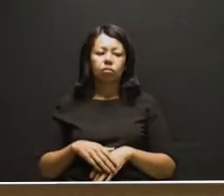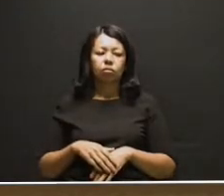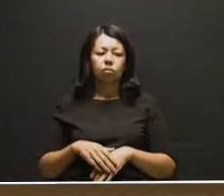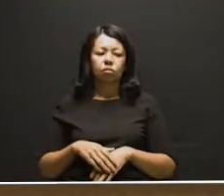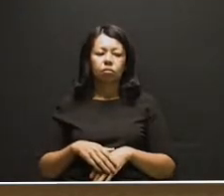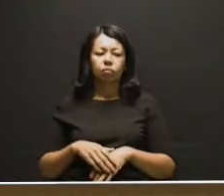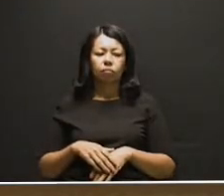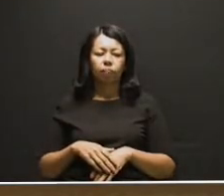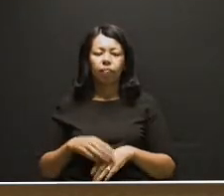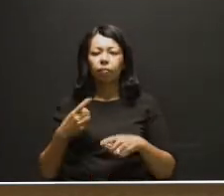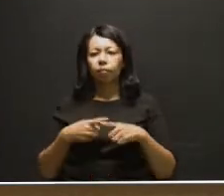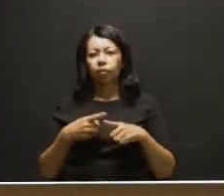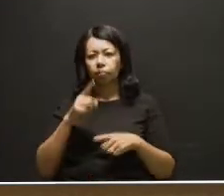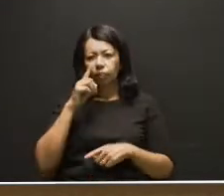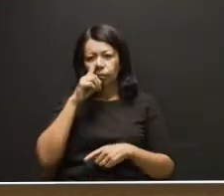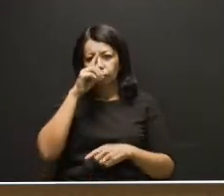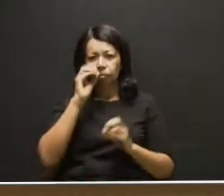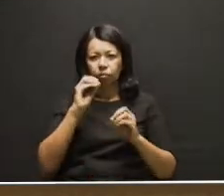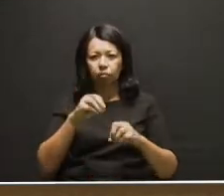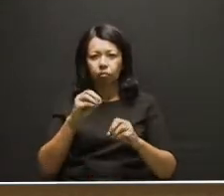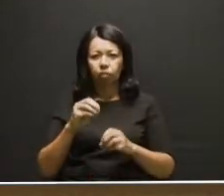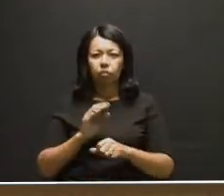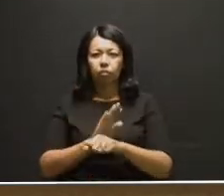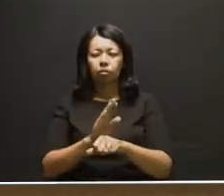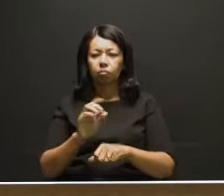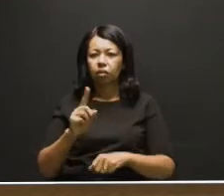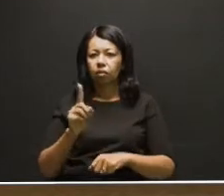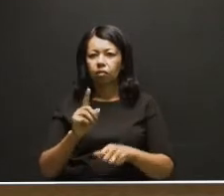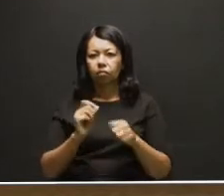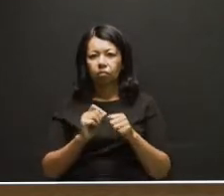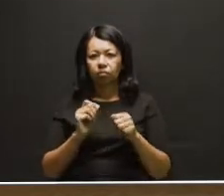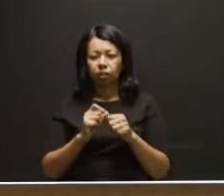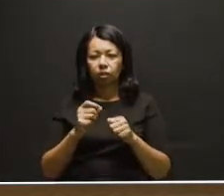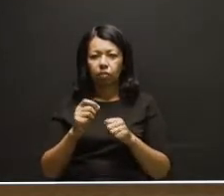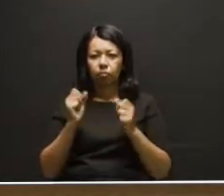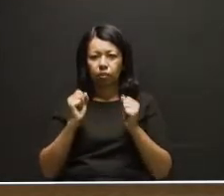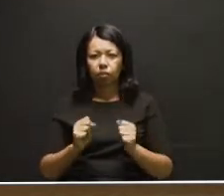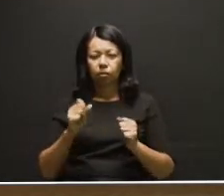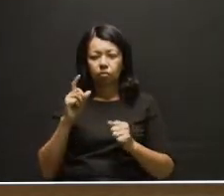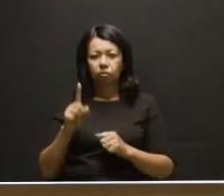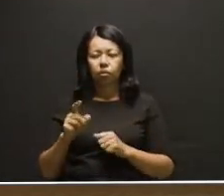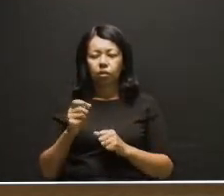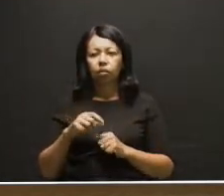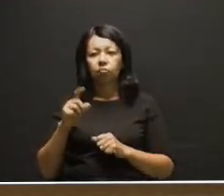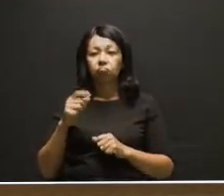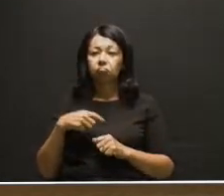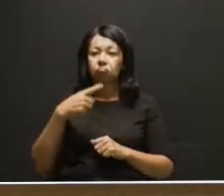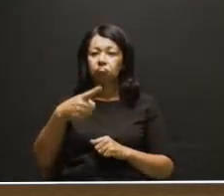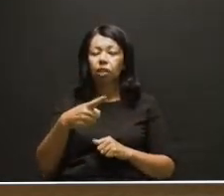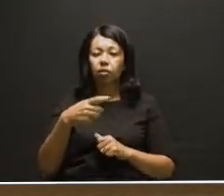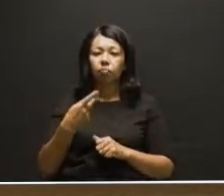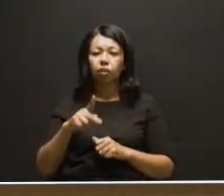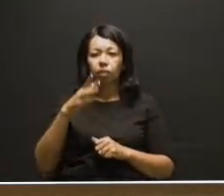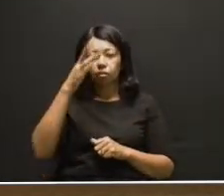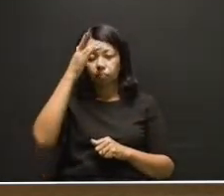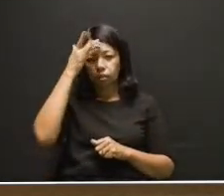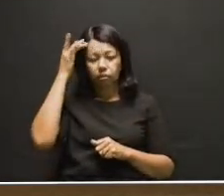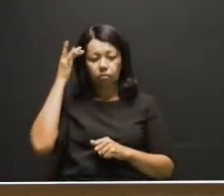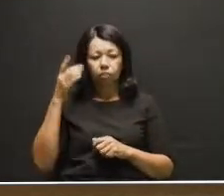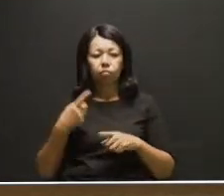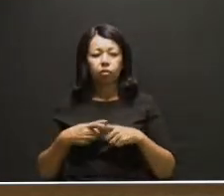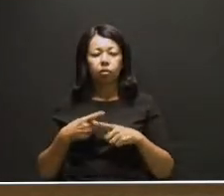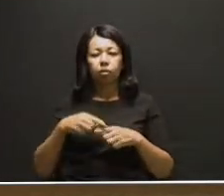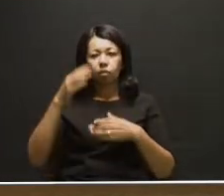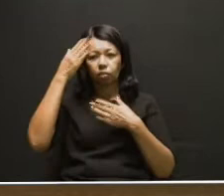porque é muito arriscado você colocar um atendimento que você não fez podendo ser confrontado na frente pelo munícipe porque